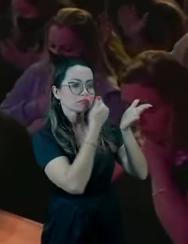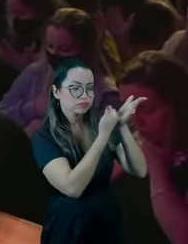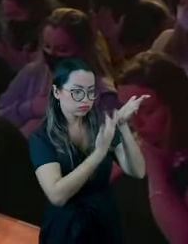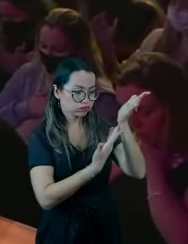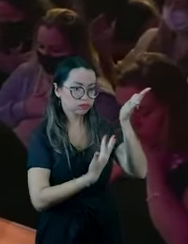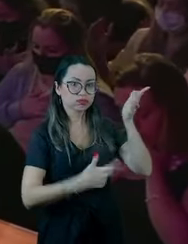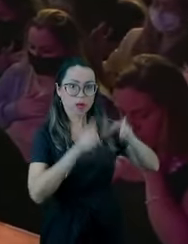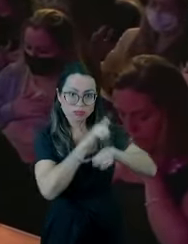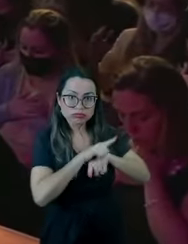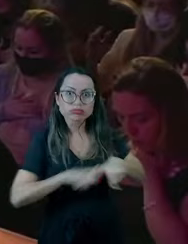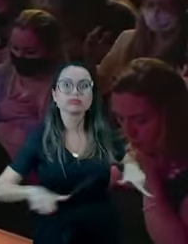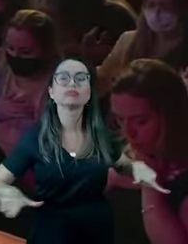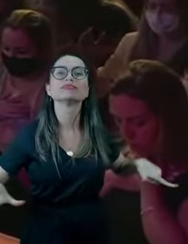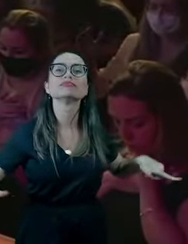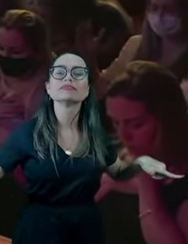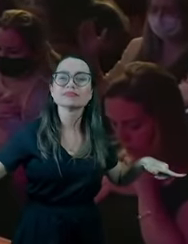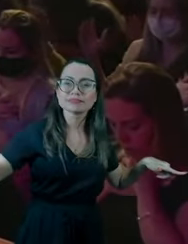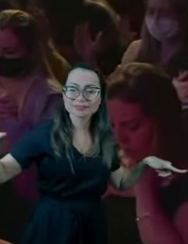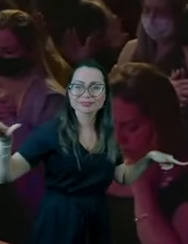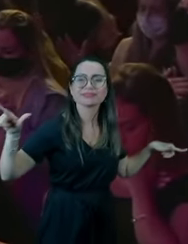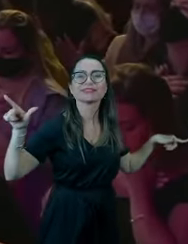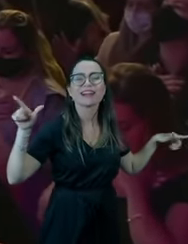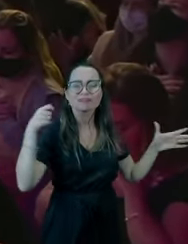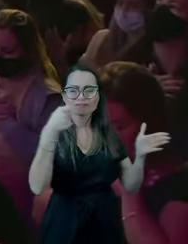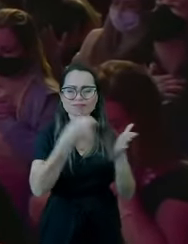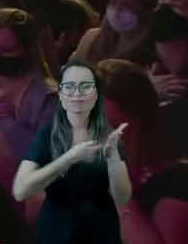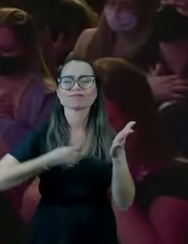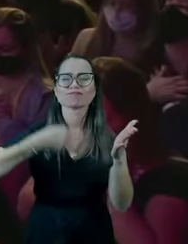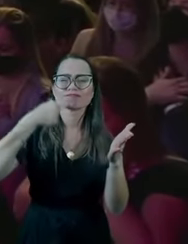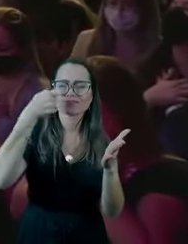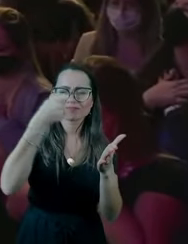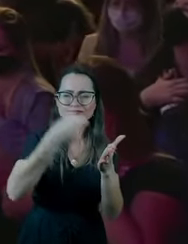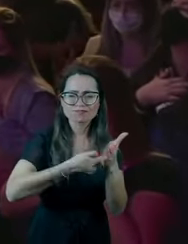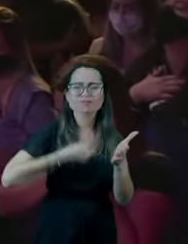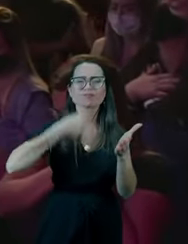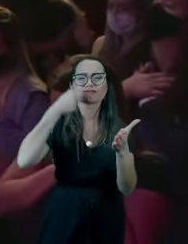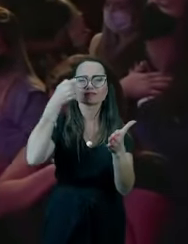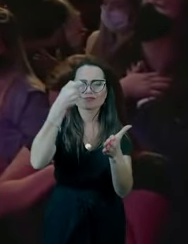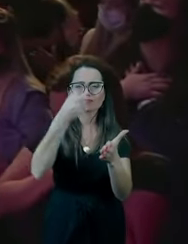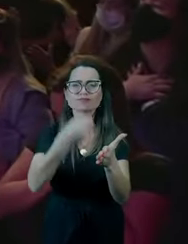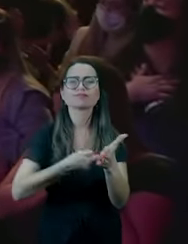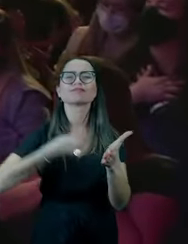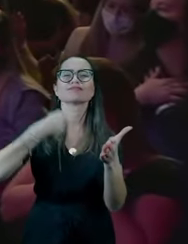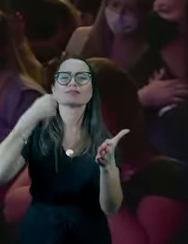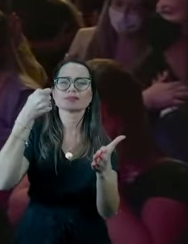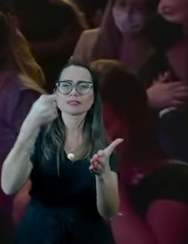lutou com o combate do Senhor.